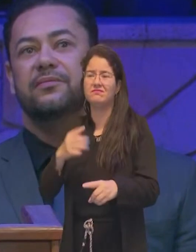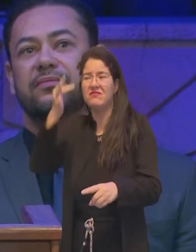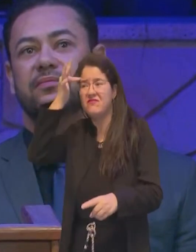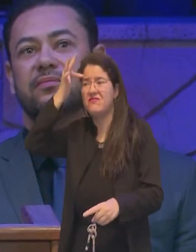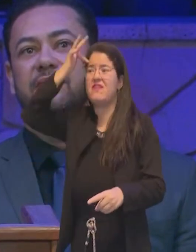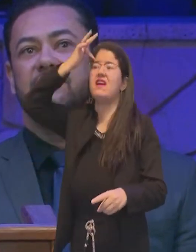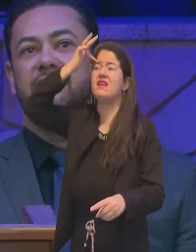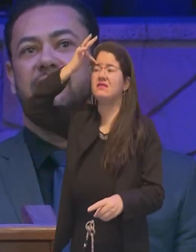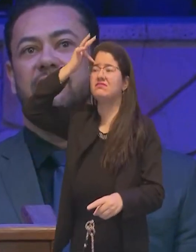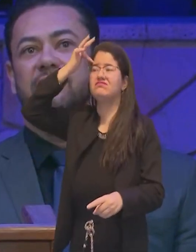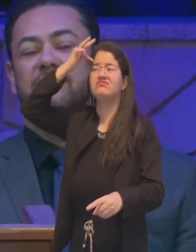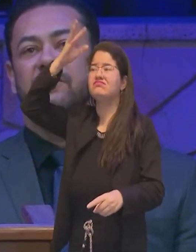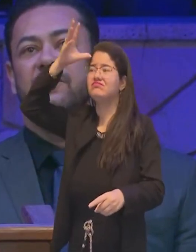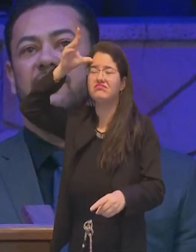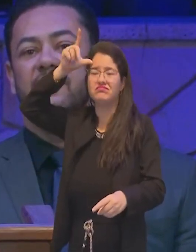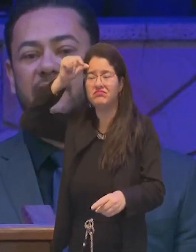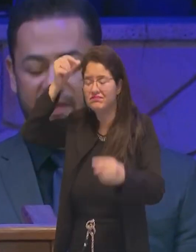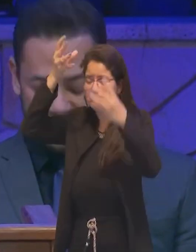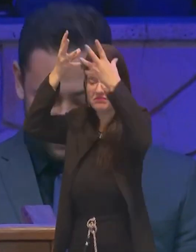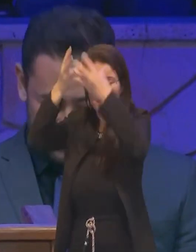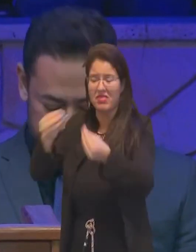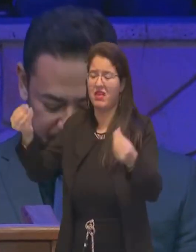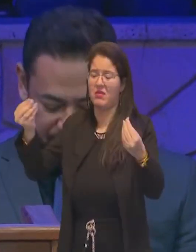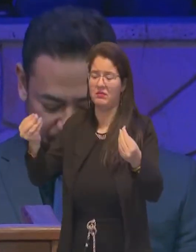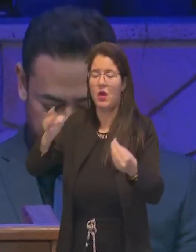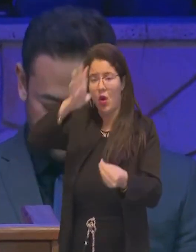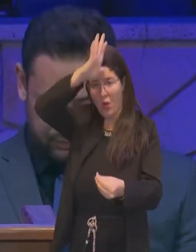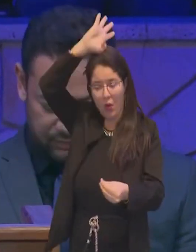Santo. Em Romanos 12:11...